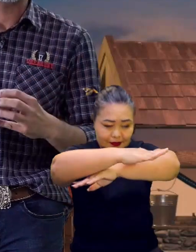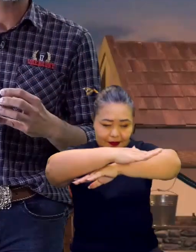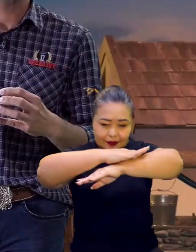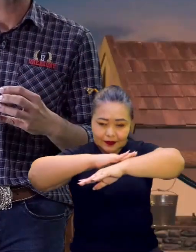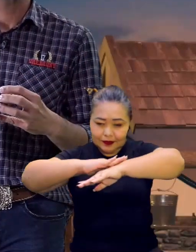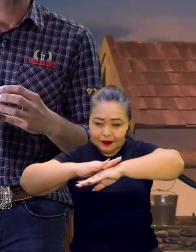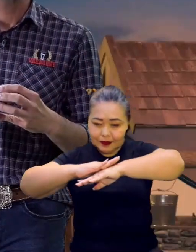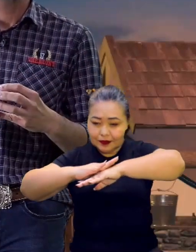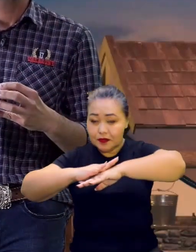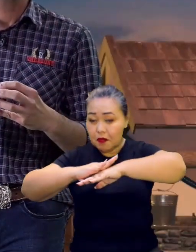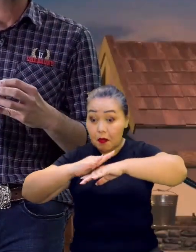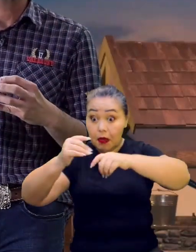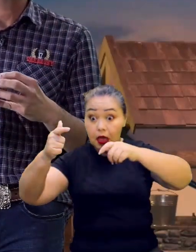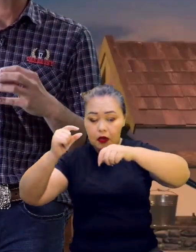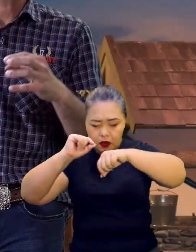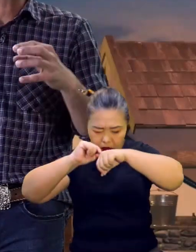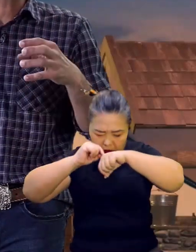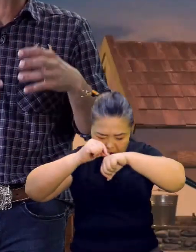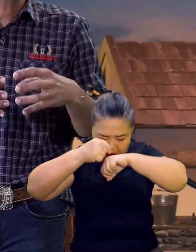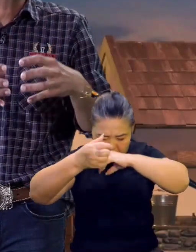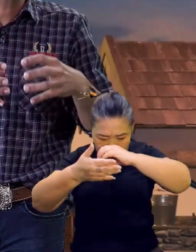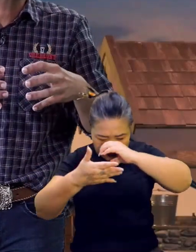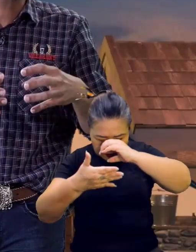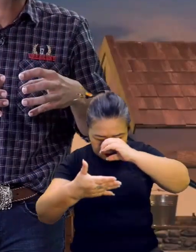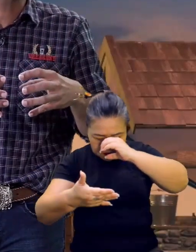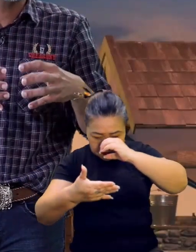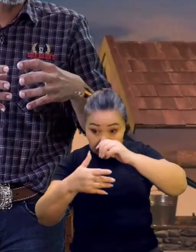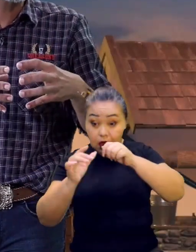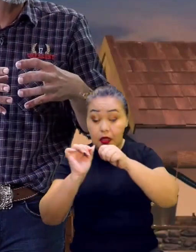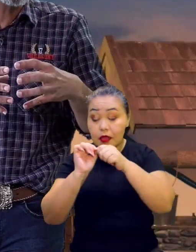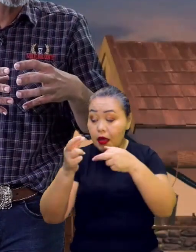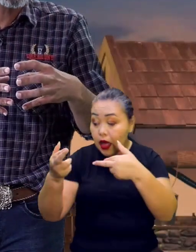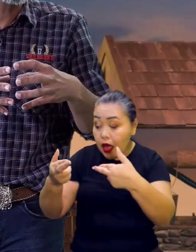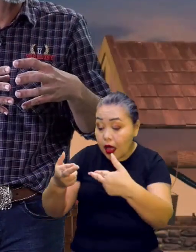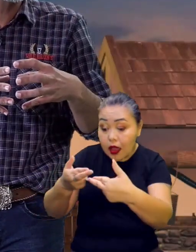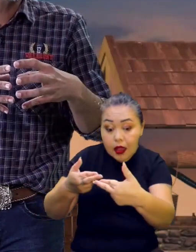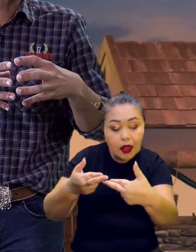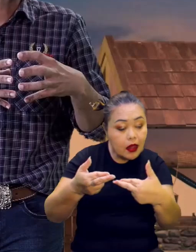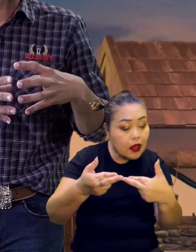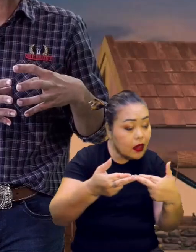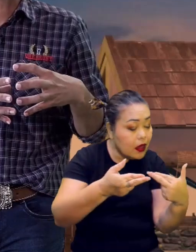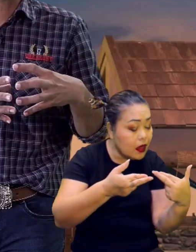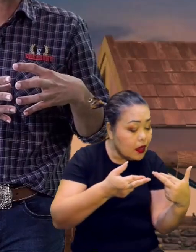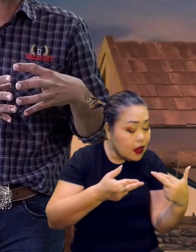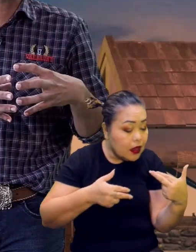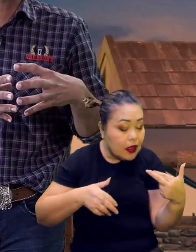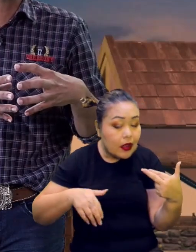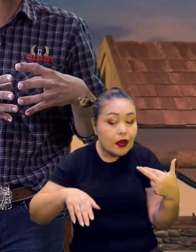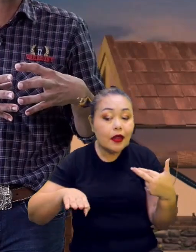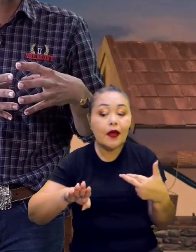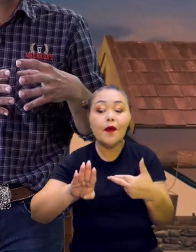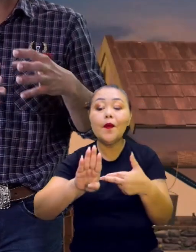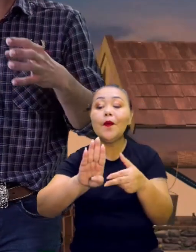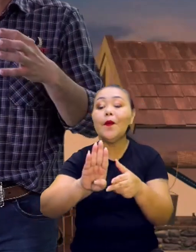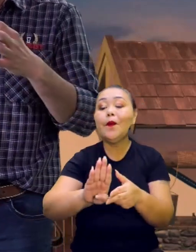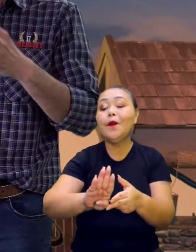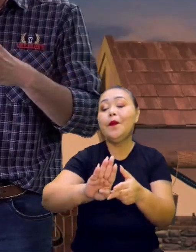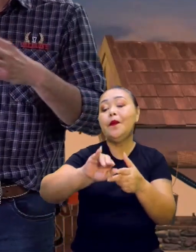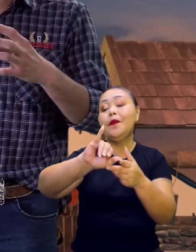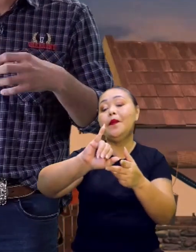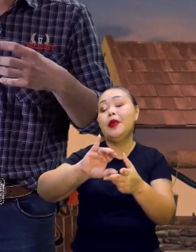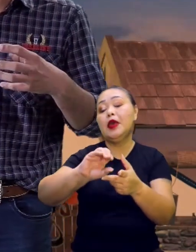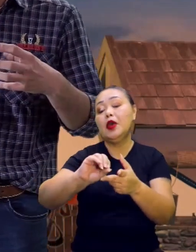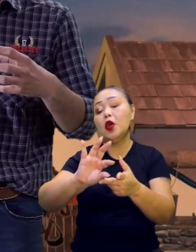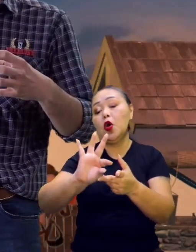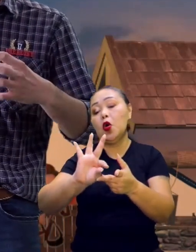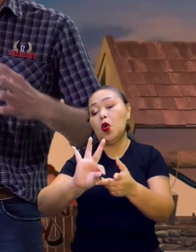macro, micro, tem uma relação muito importante, que eles são considerados bióticos. Tem